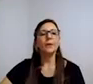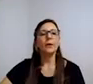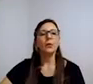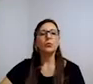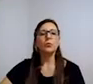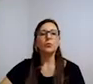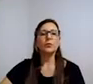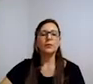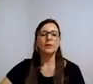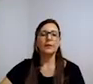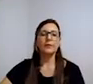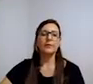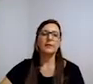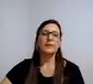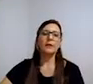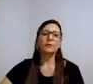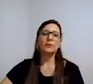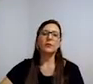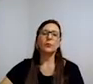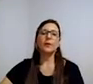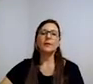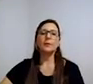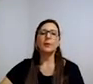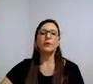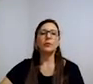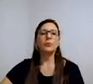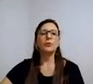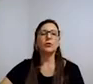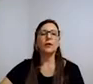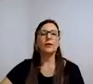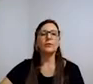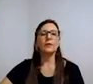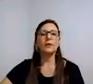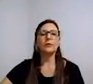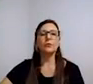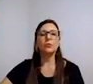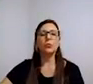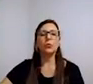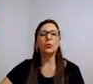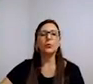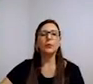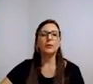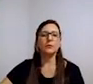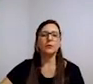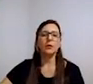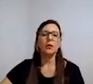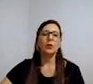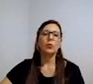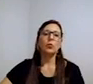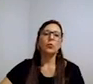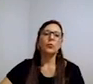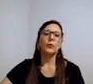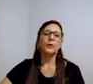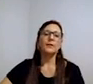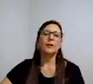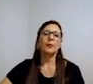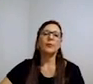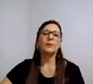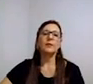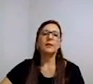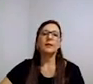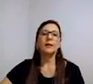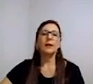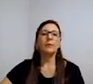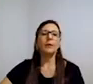internos. Os músculos lisos, eles têm a função principal de impulsionar os líquidos do corpo humano, como, por